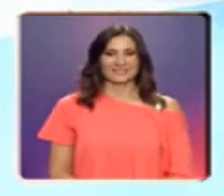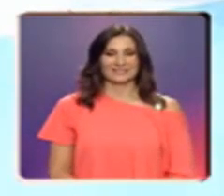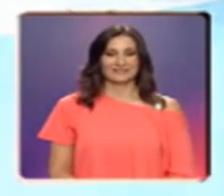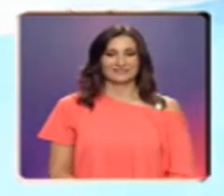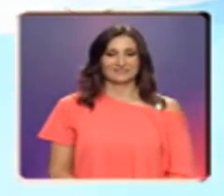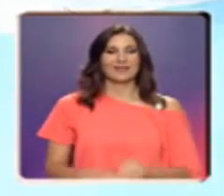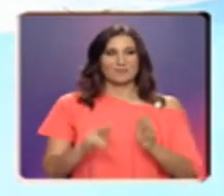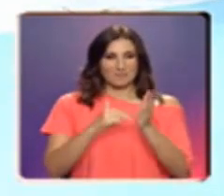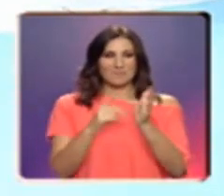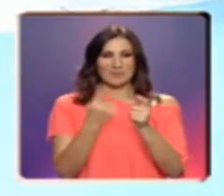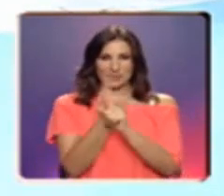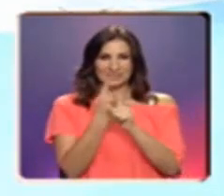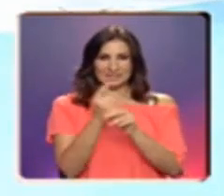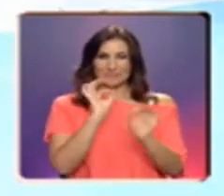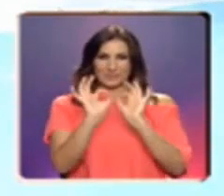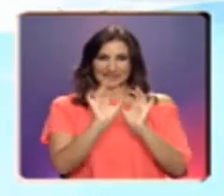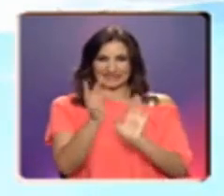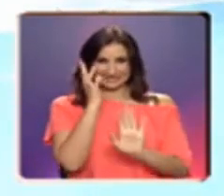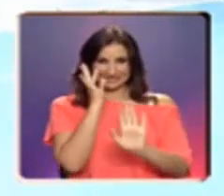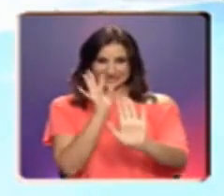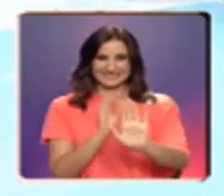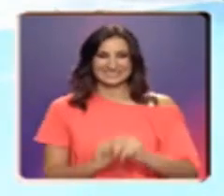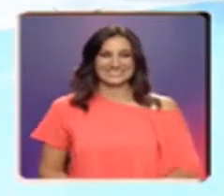Tenho uma coisa preparada para si.